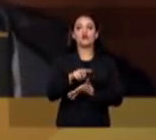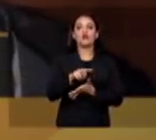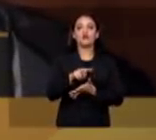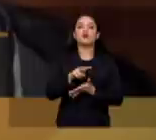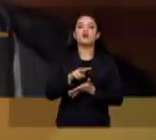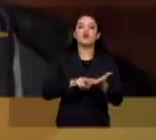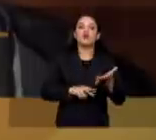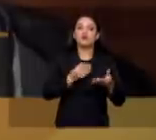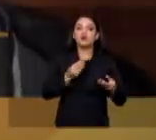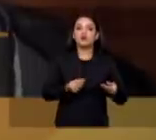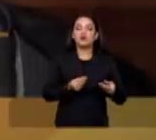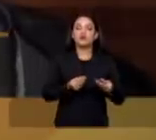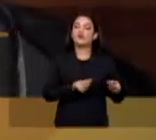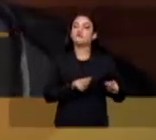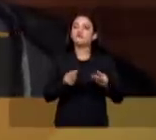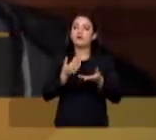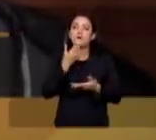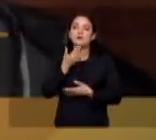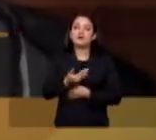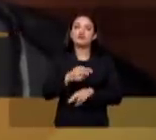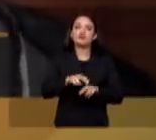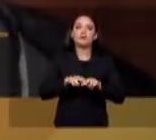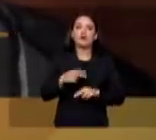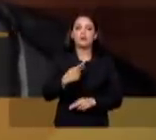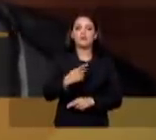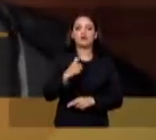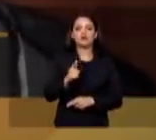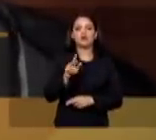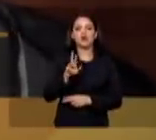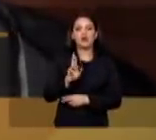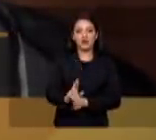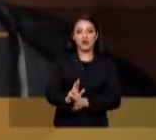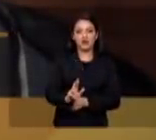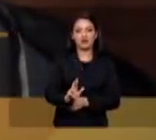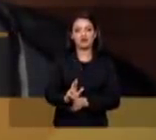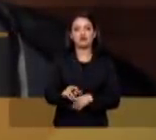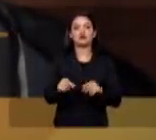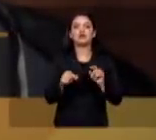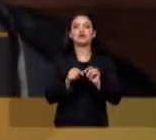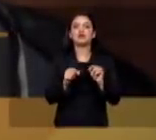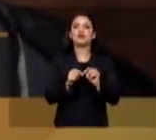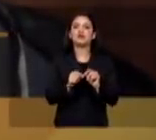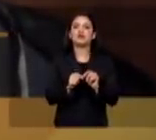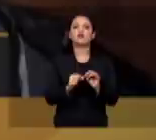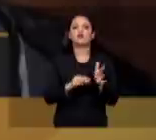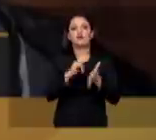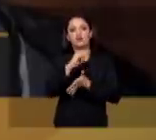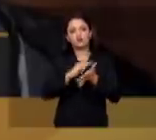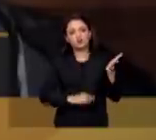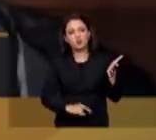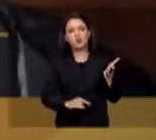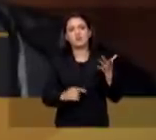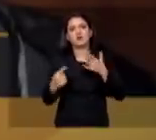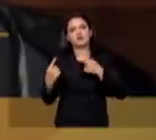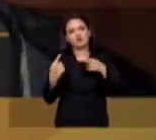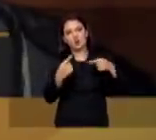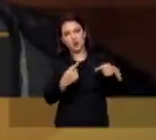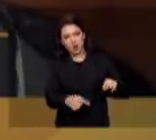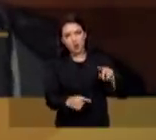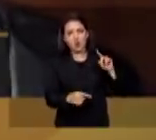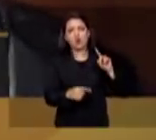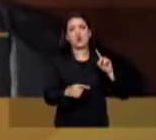da República, que ofertou contrarrazões no prazo regimental. E por